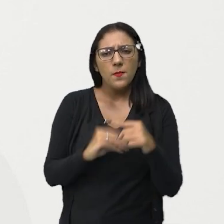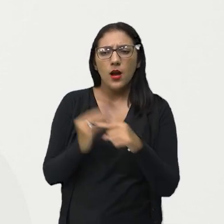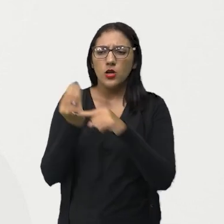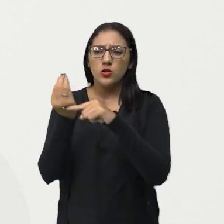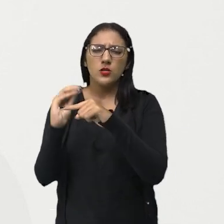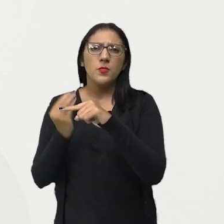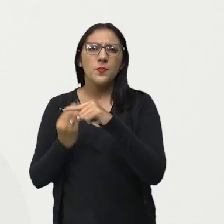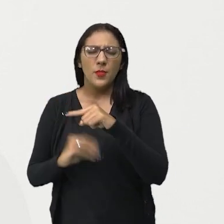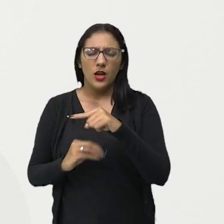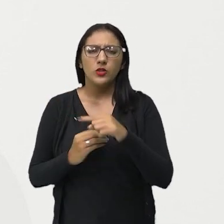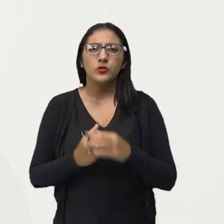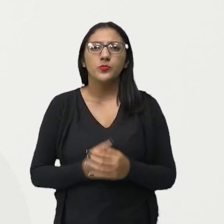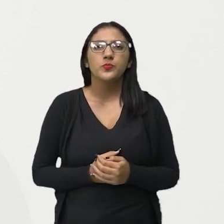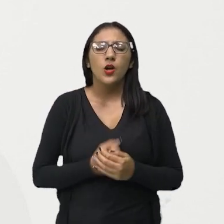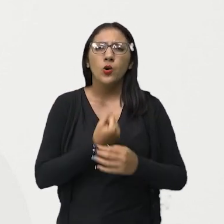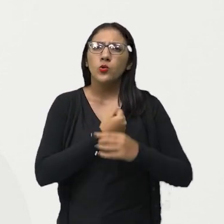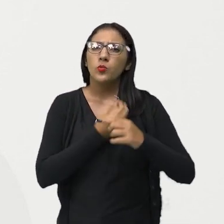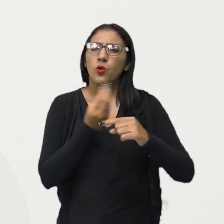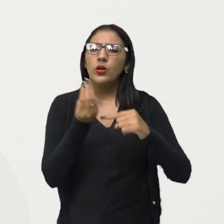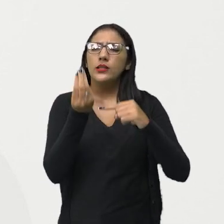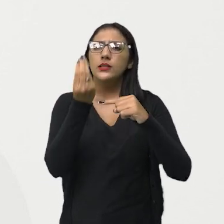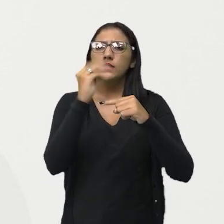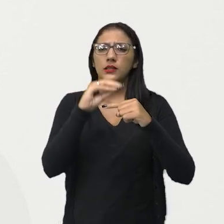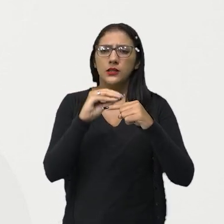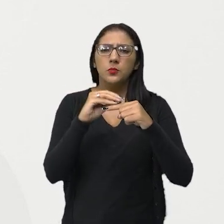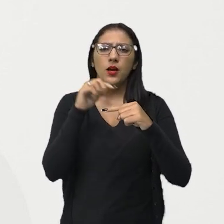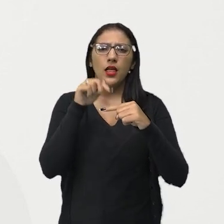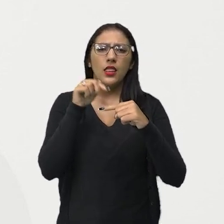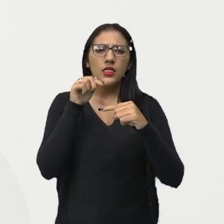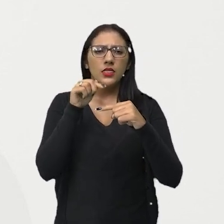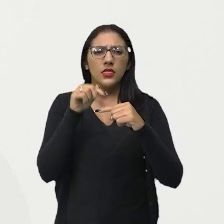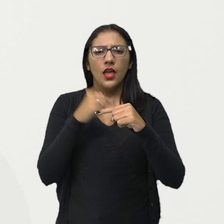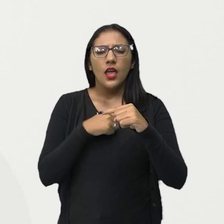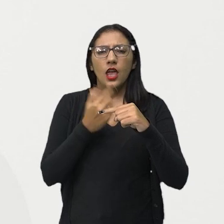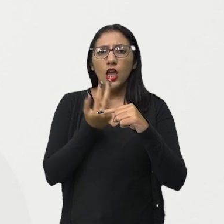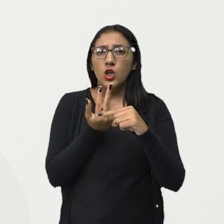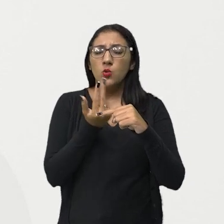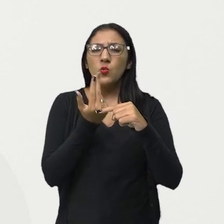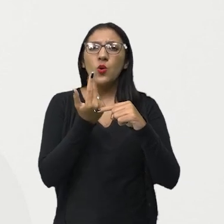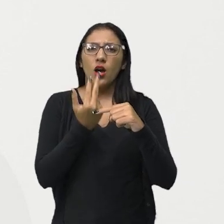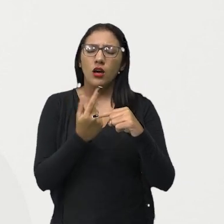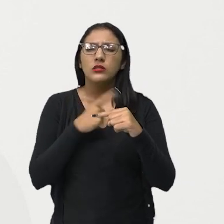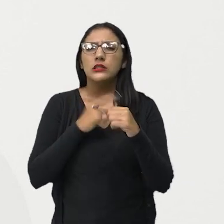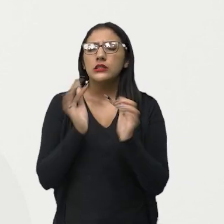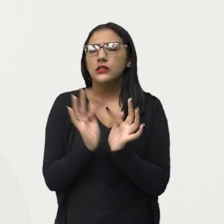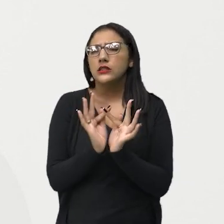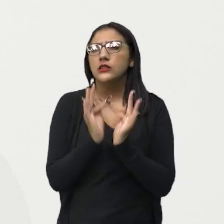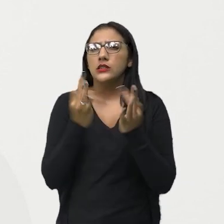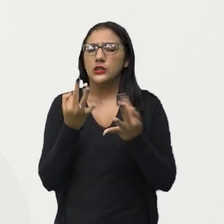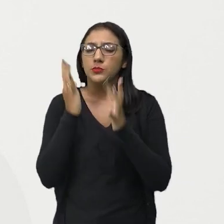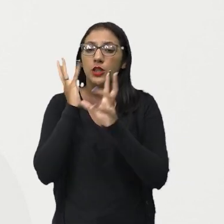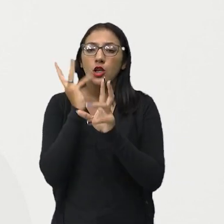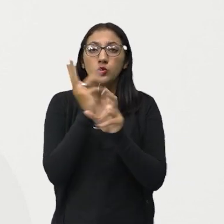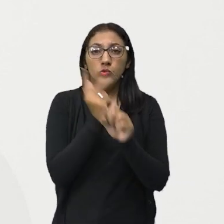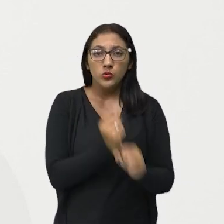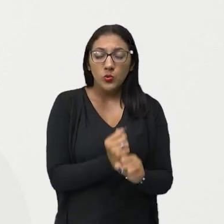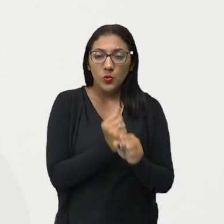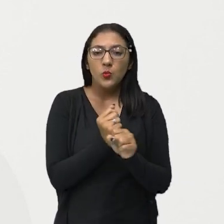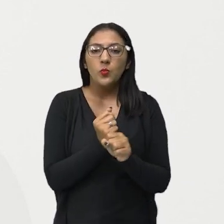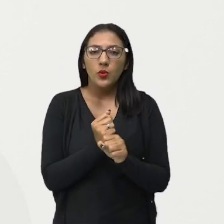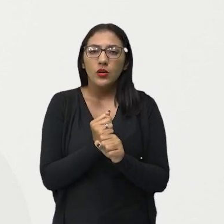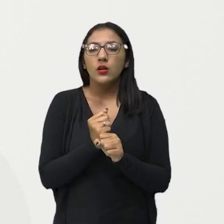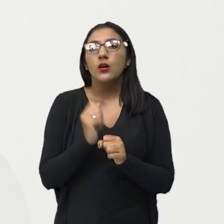um deles são o mesmo valor, né? A gente tem então um procedimento bem simples para fazer aí